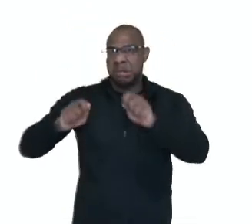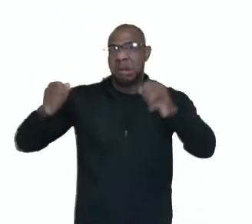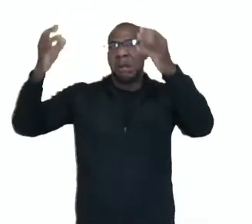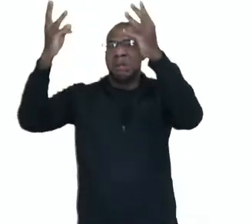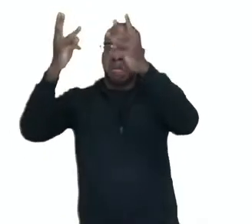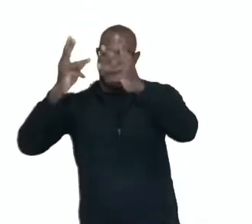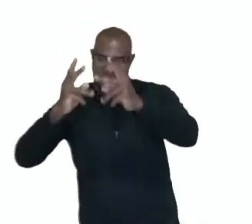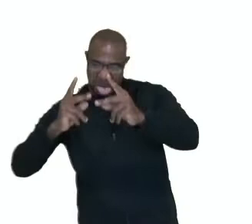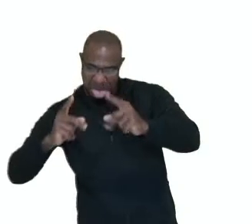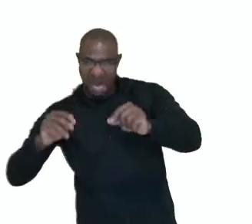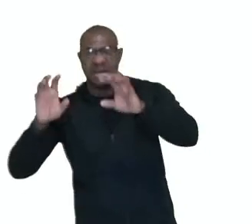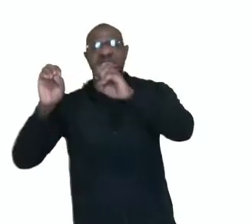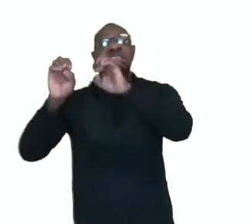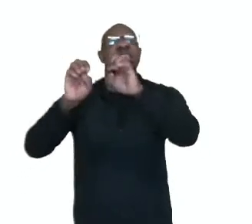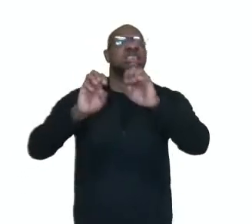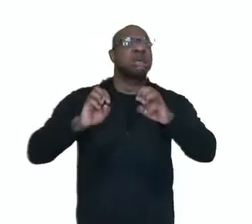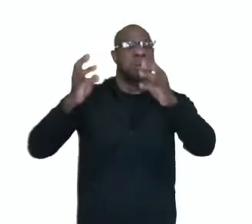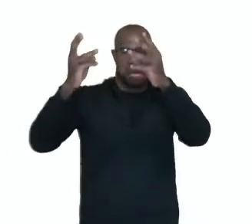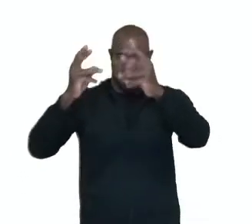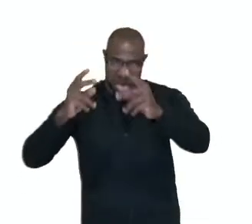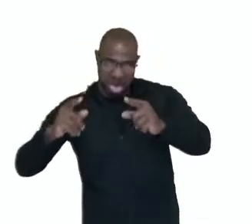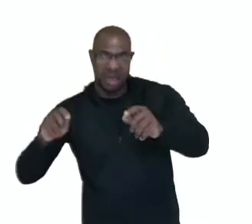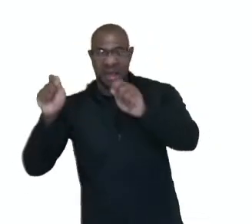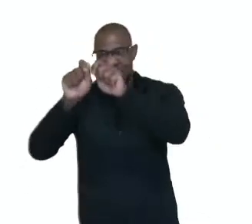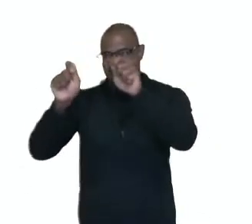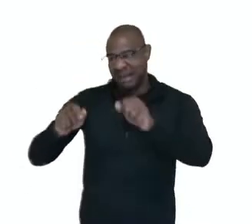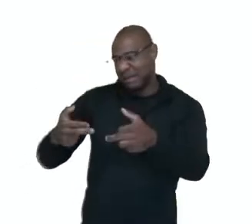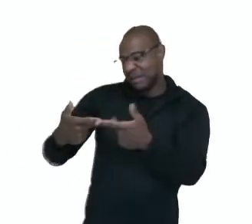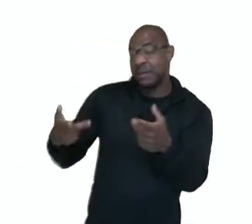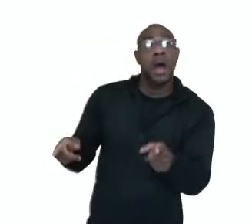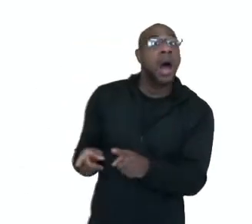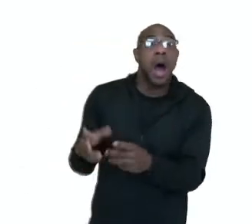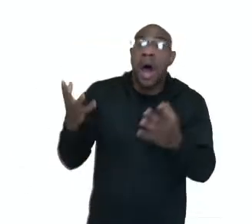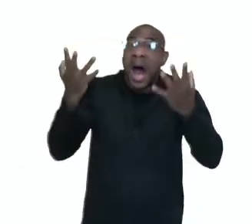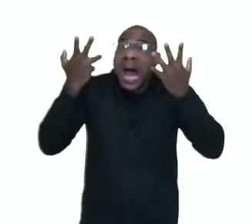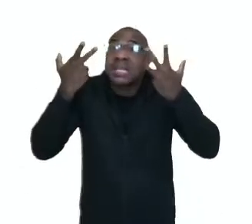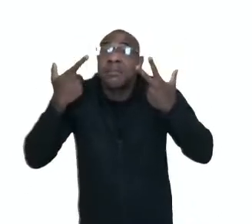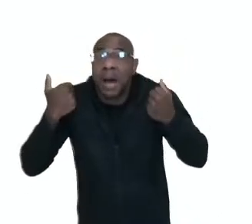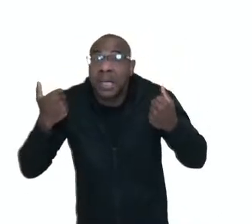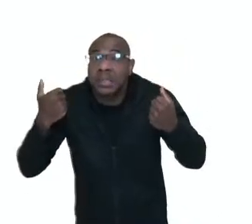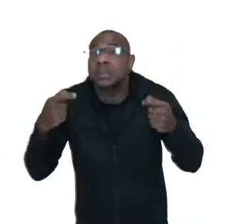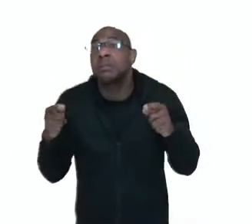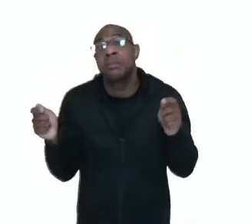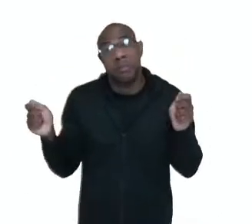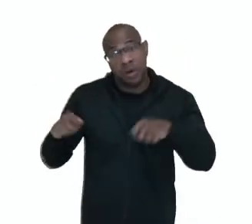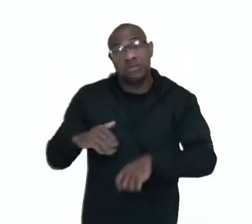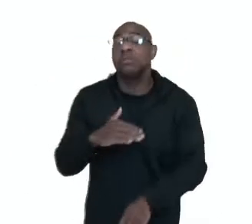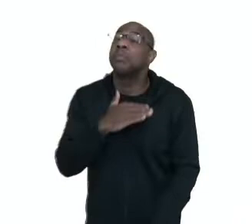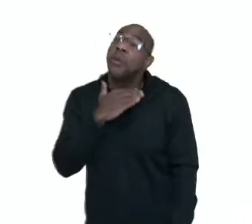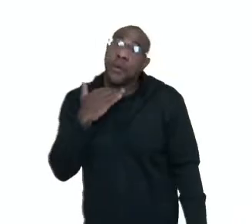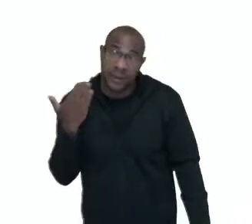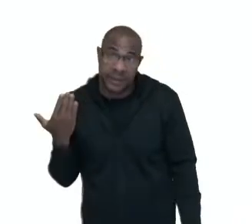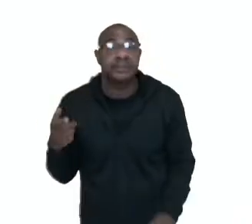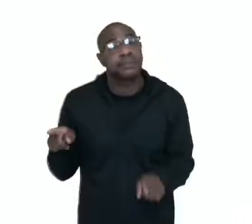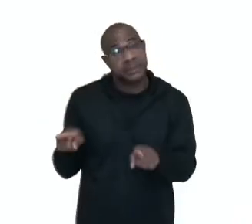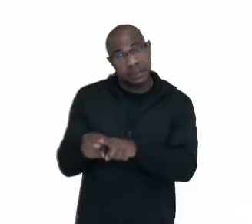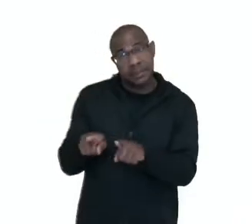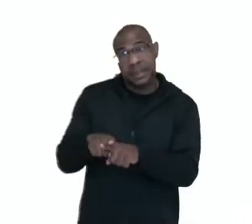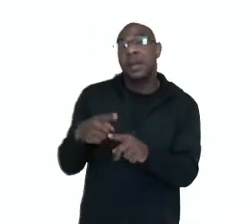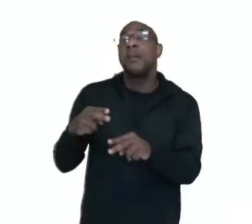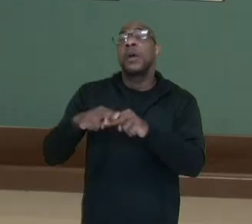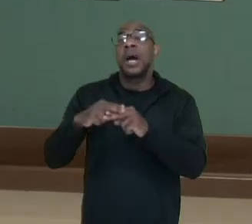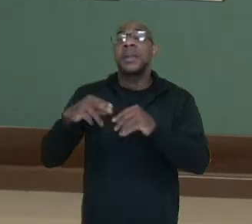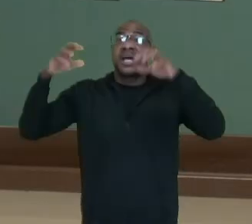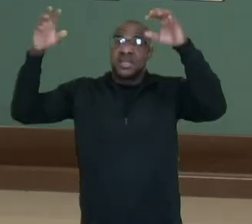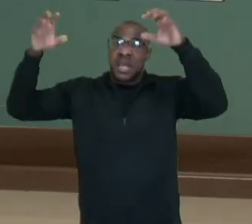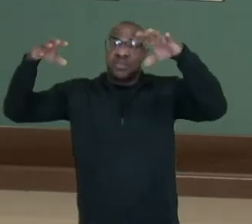deteriorados também por conta da chuva ácida. Animais, né? Que chegam a morrer por conta disso,